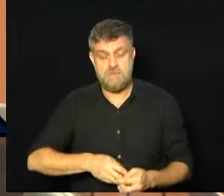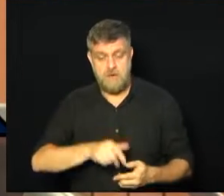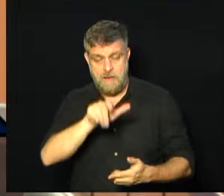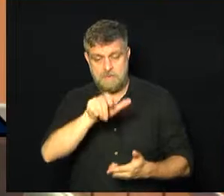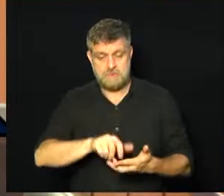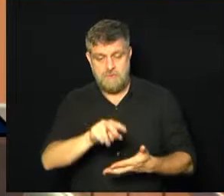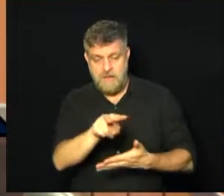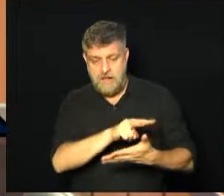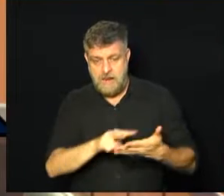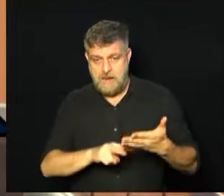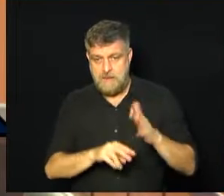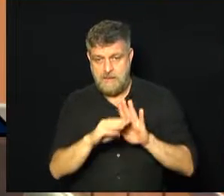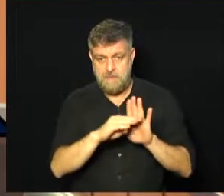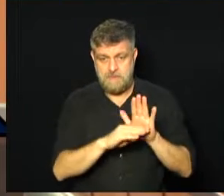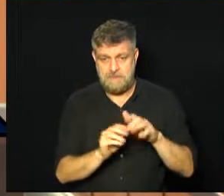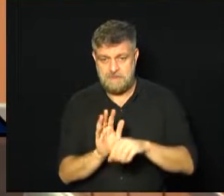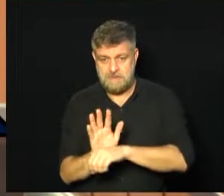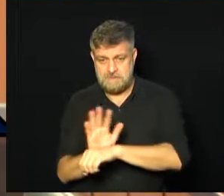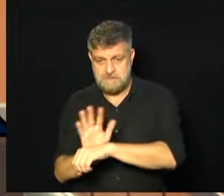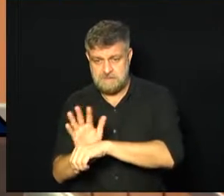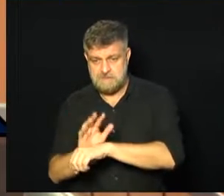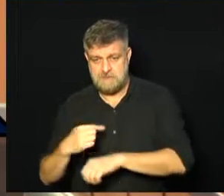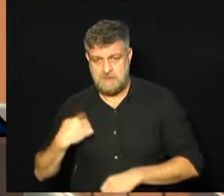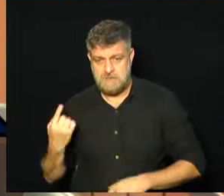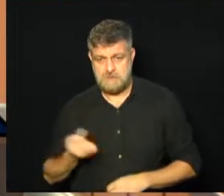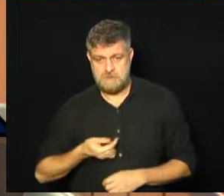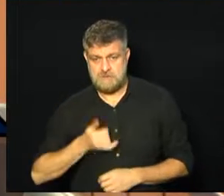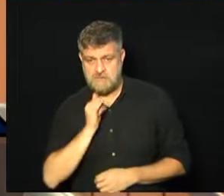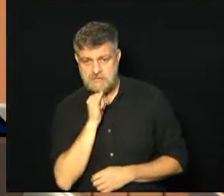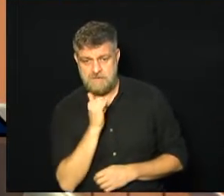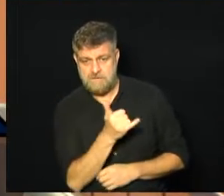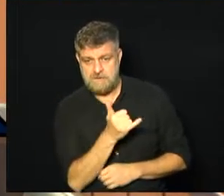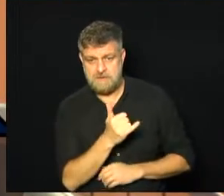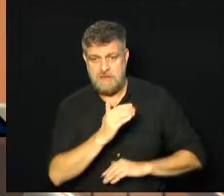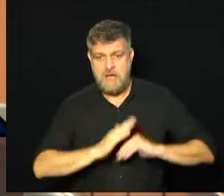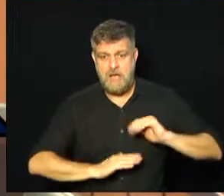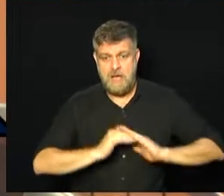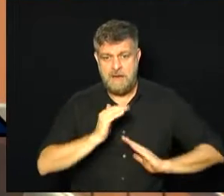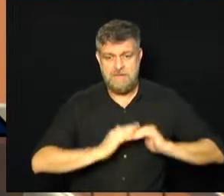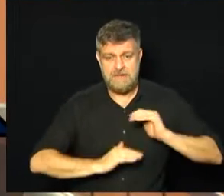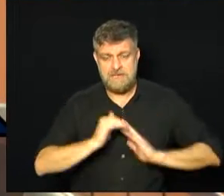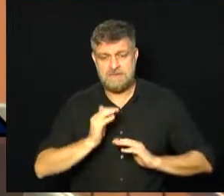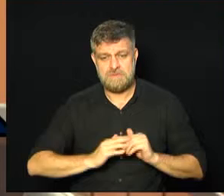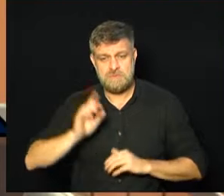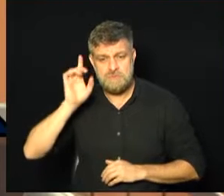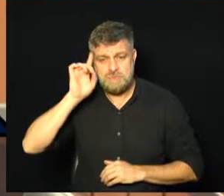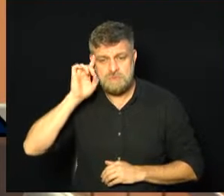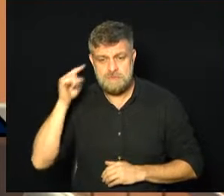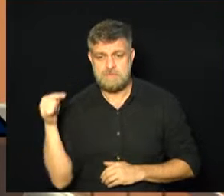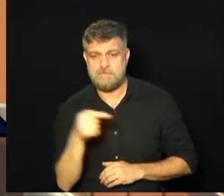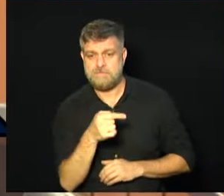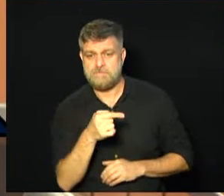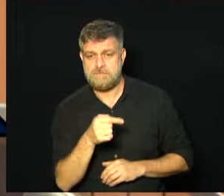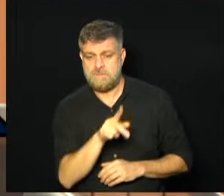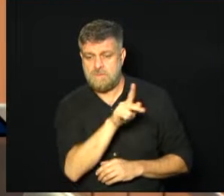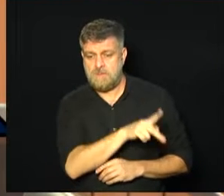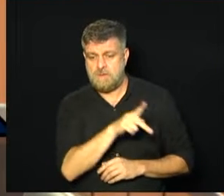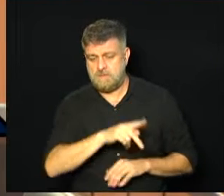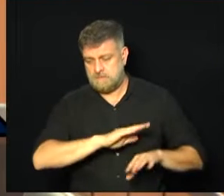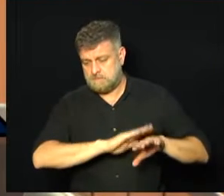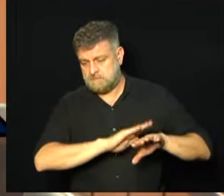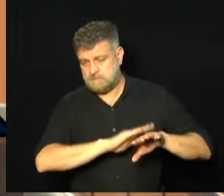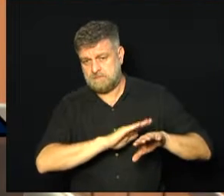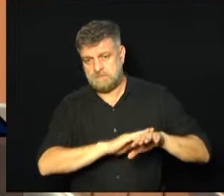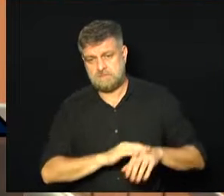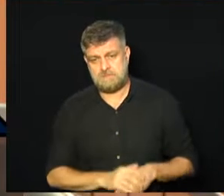cinema. A gente está falando um pouco aqui sobre as práticas cotidianas desse professor, que é um